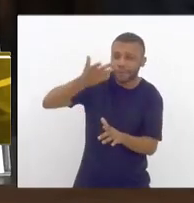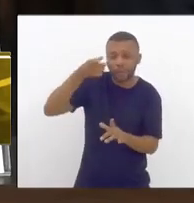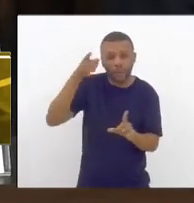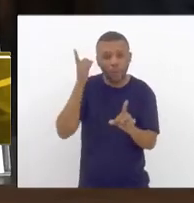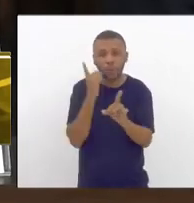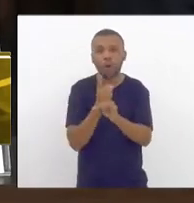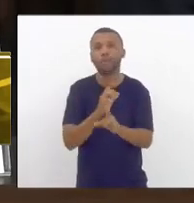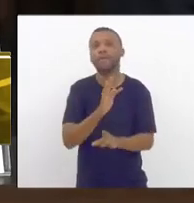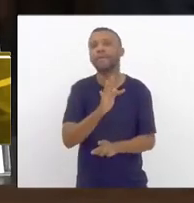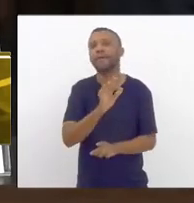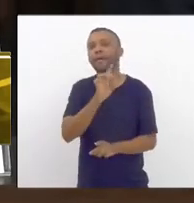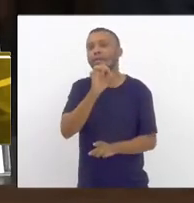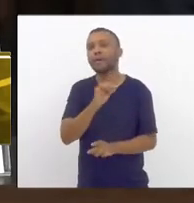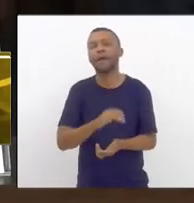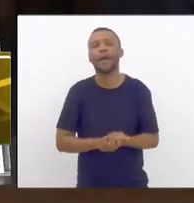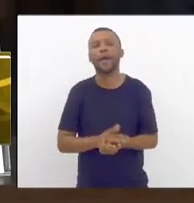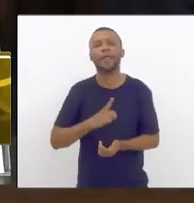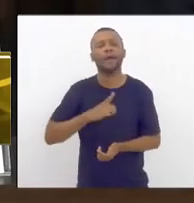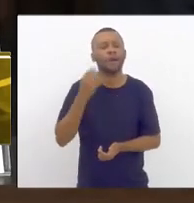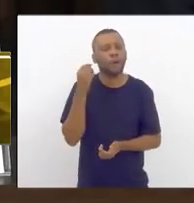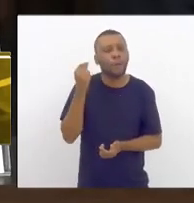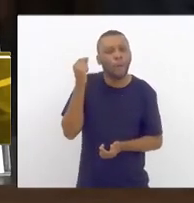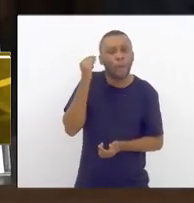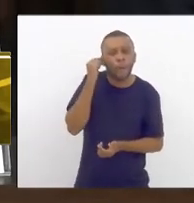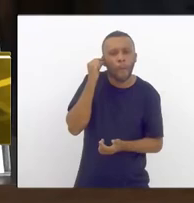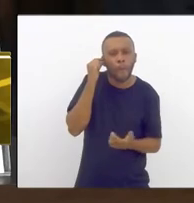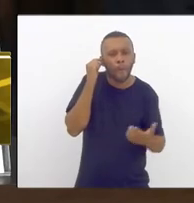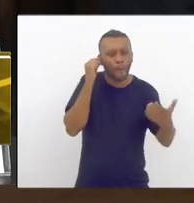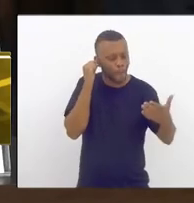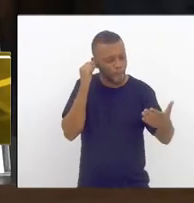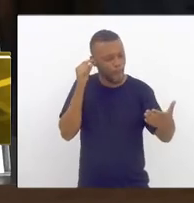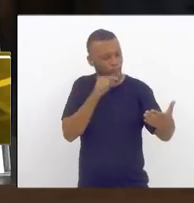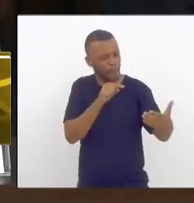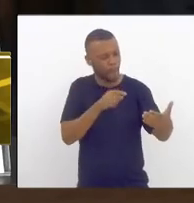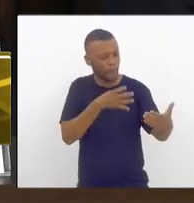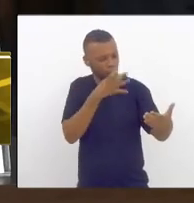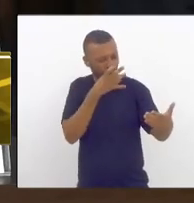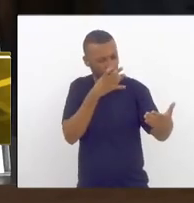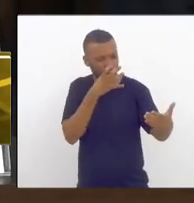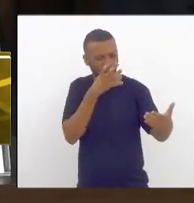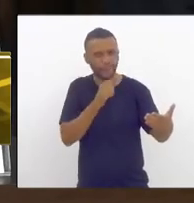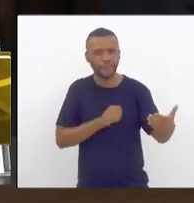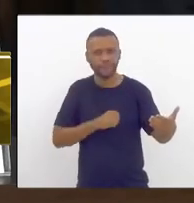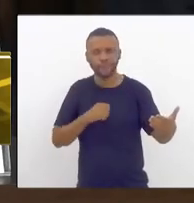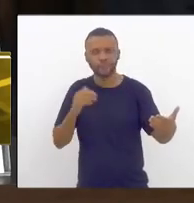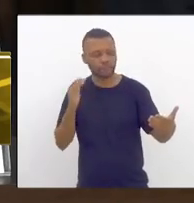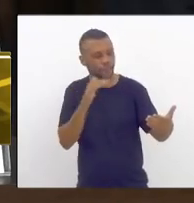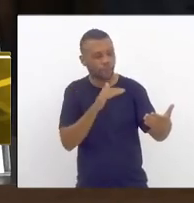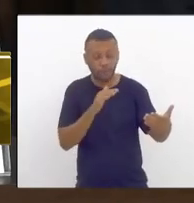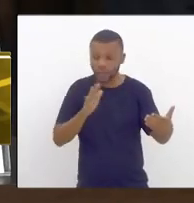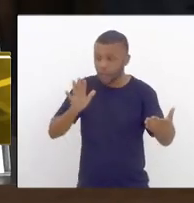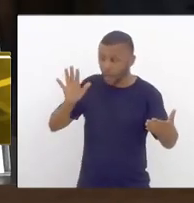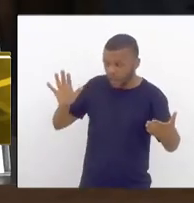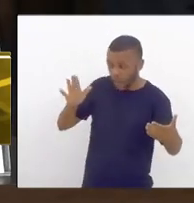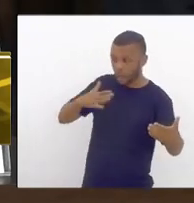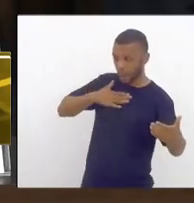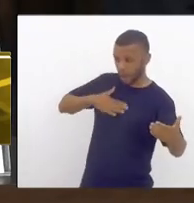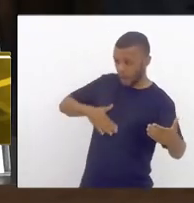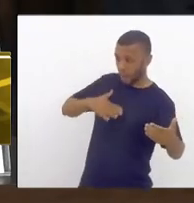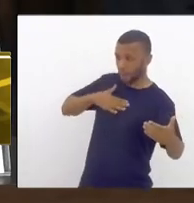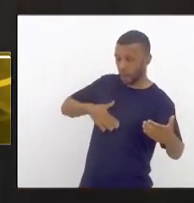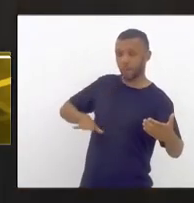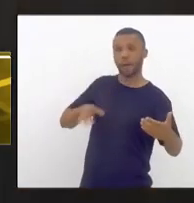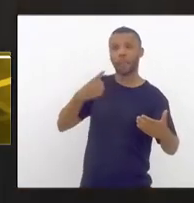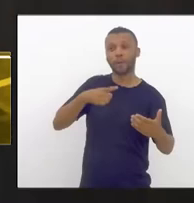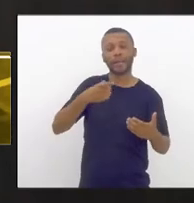Fernando ele tá com fone de ouvido com o telefone na mão assim e ela fala assim Fernanda ele né